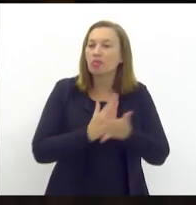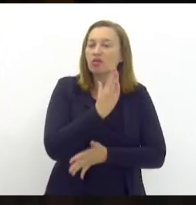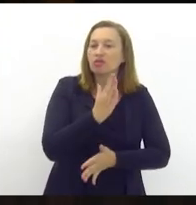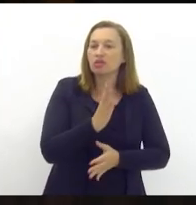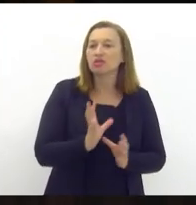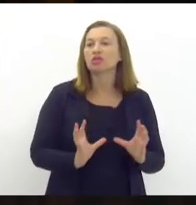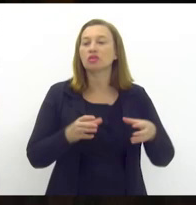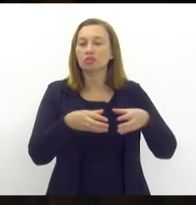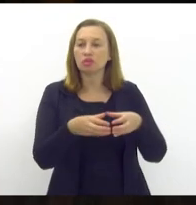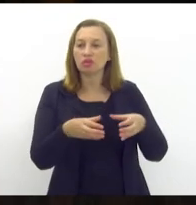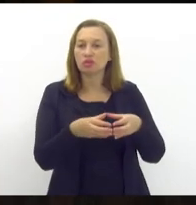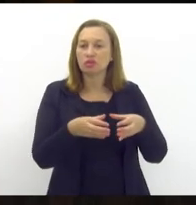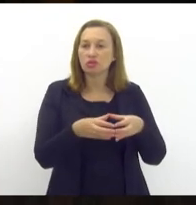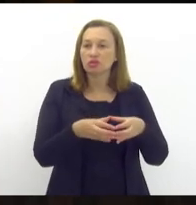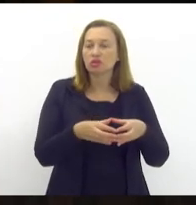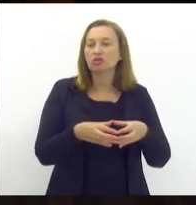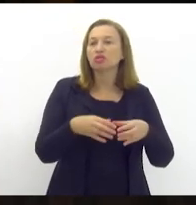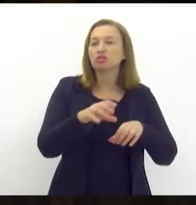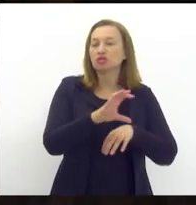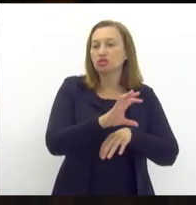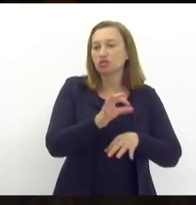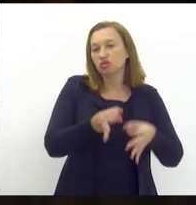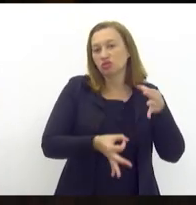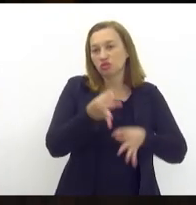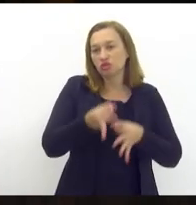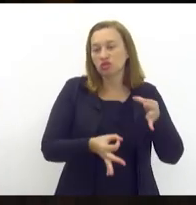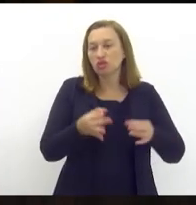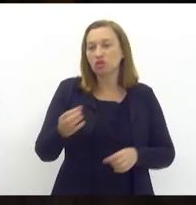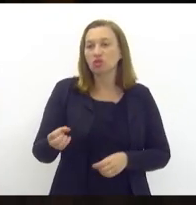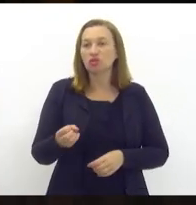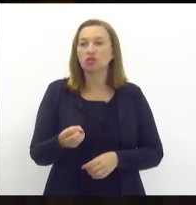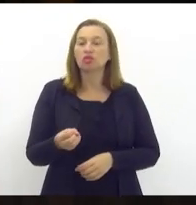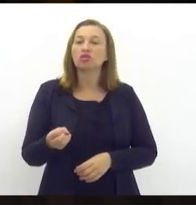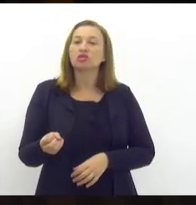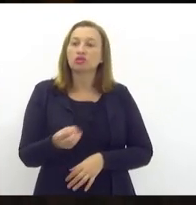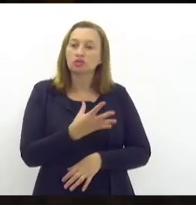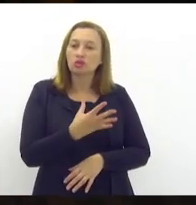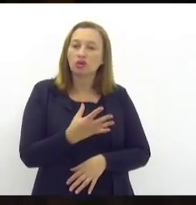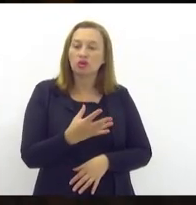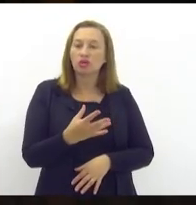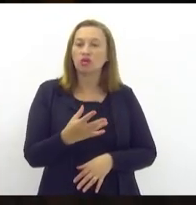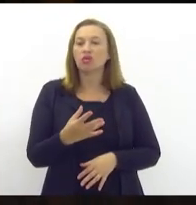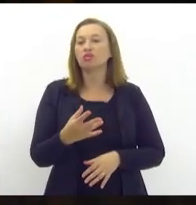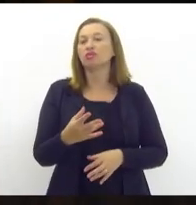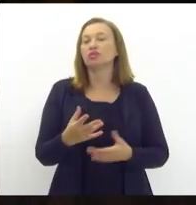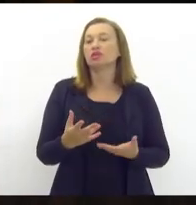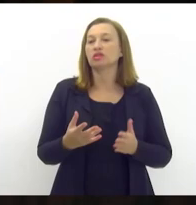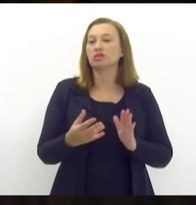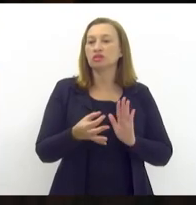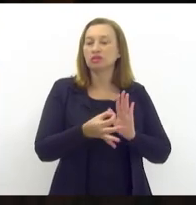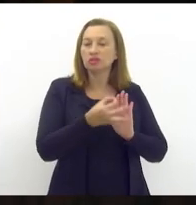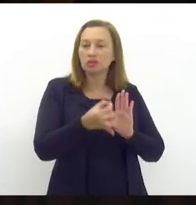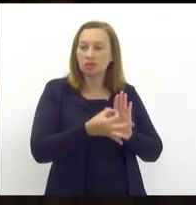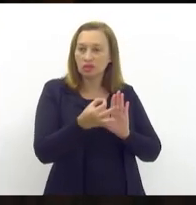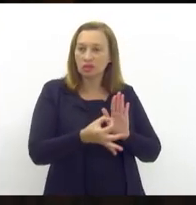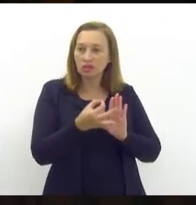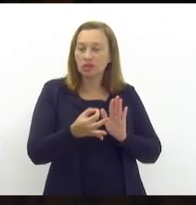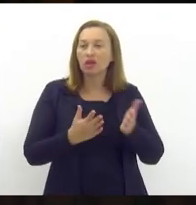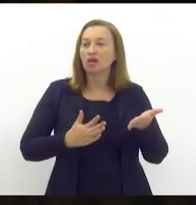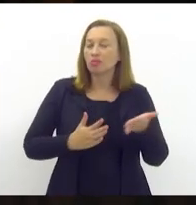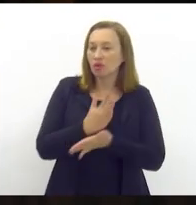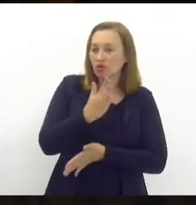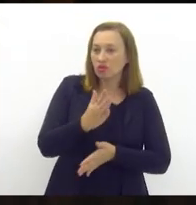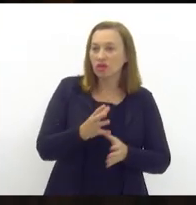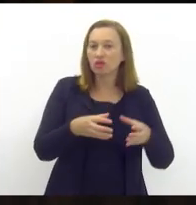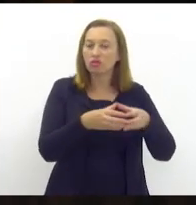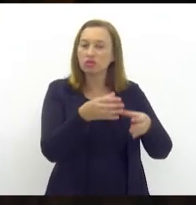Comissão de Constituição e Justiça. Novos pareceres à emenda de plenário das comissões de Constituição e Justiça favorável, Defesa